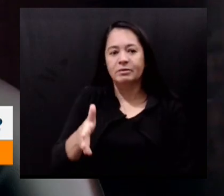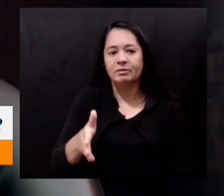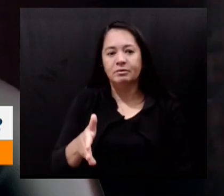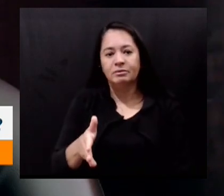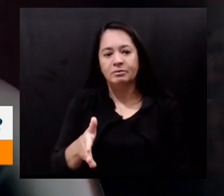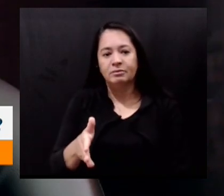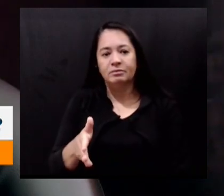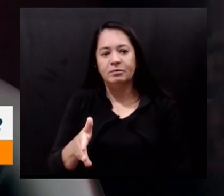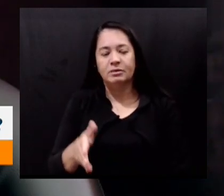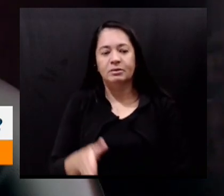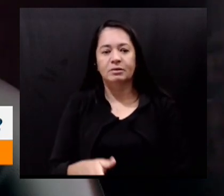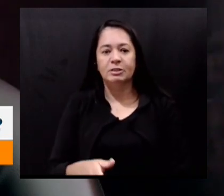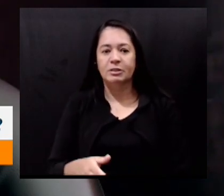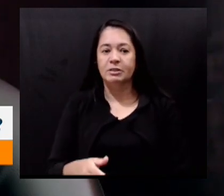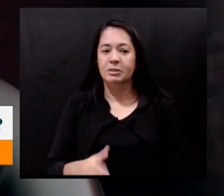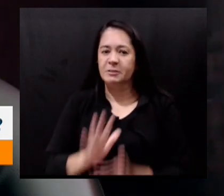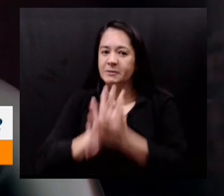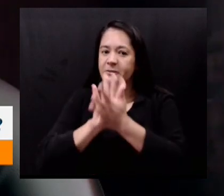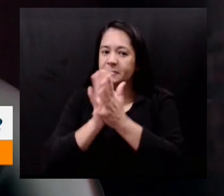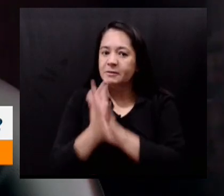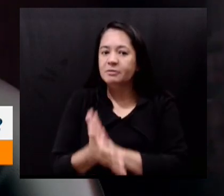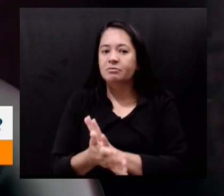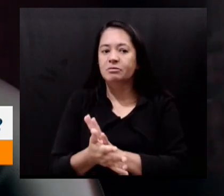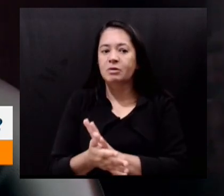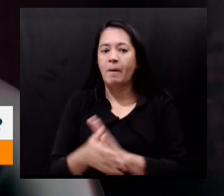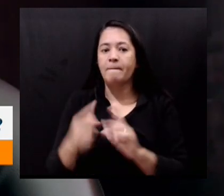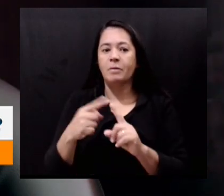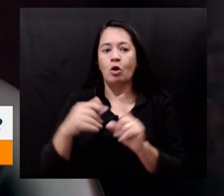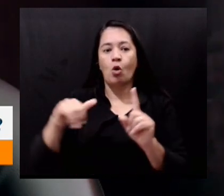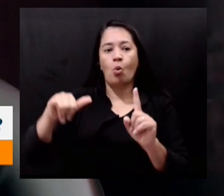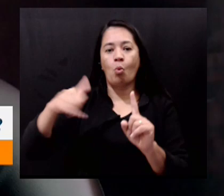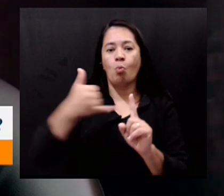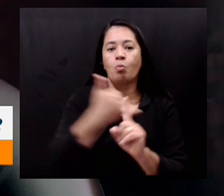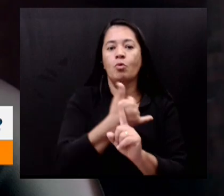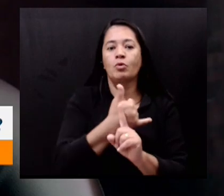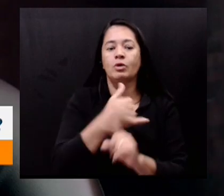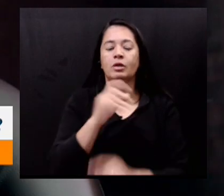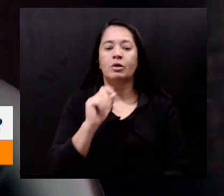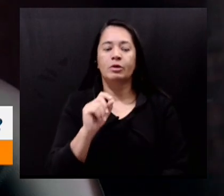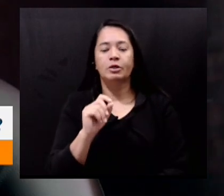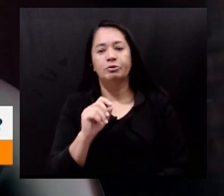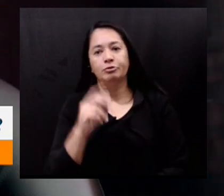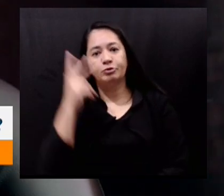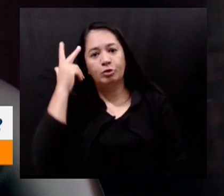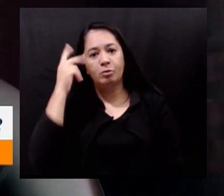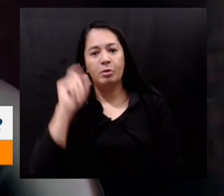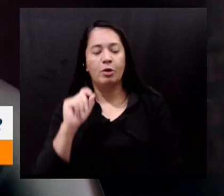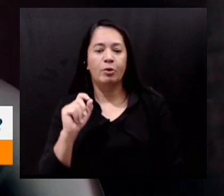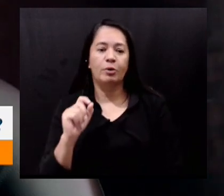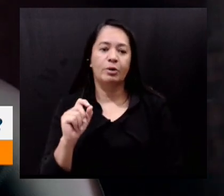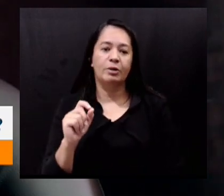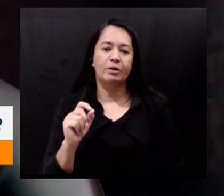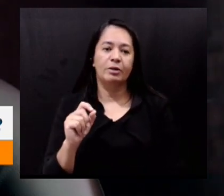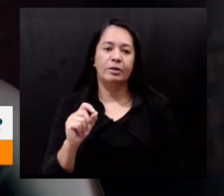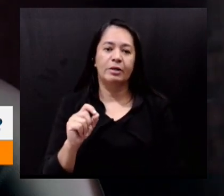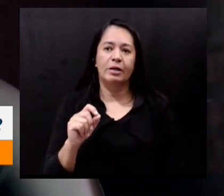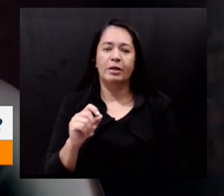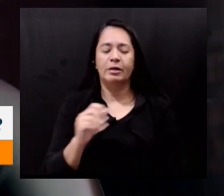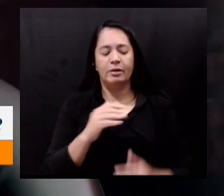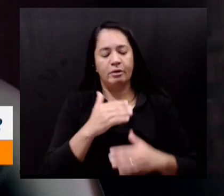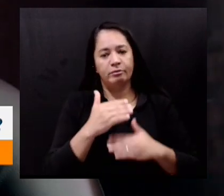bem destrutiva. O bullying geralmente, eh, ele é mais gradual e às vezes a